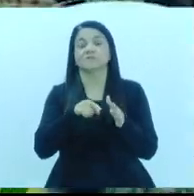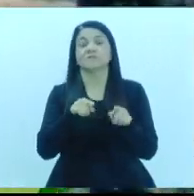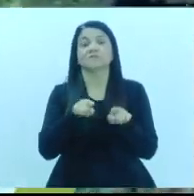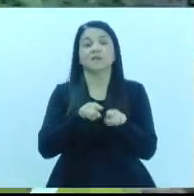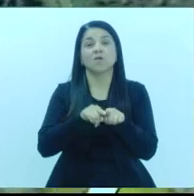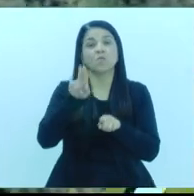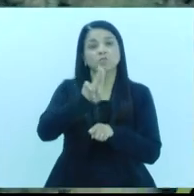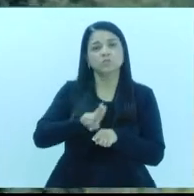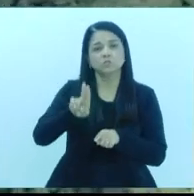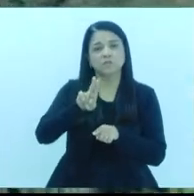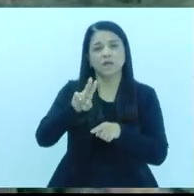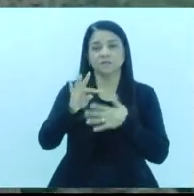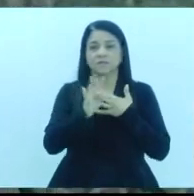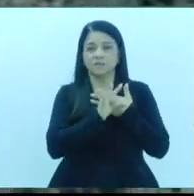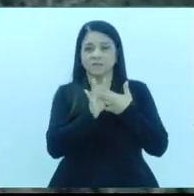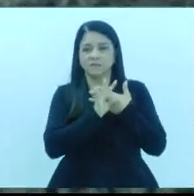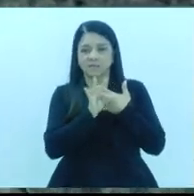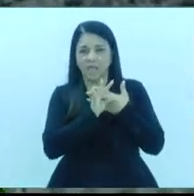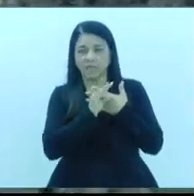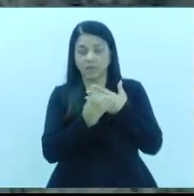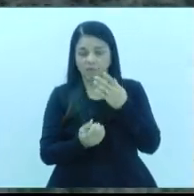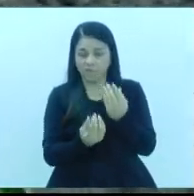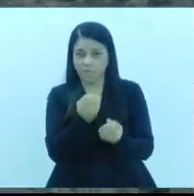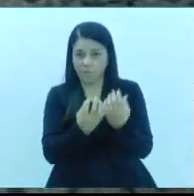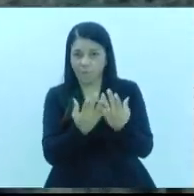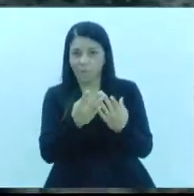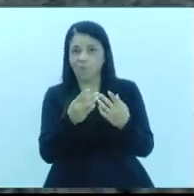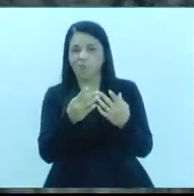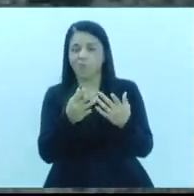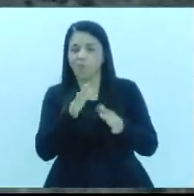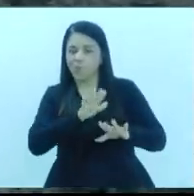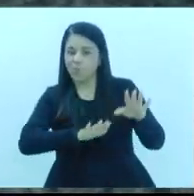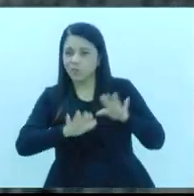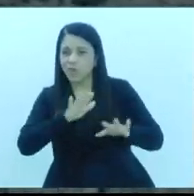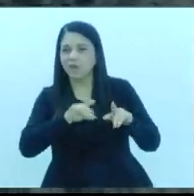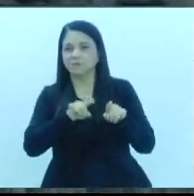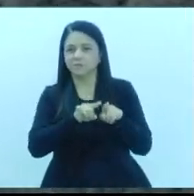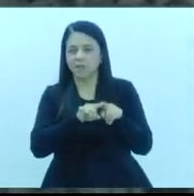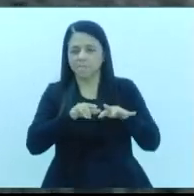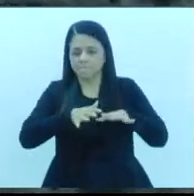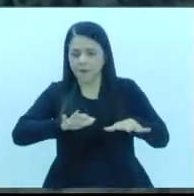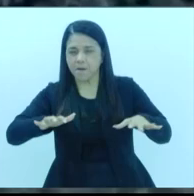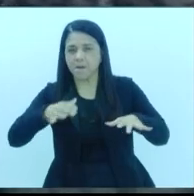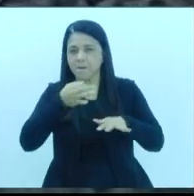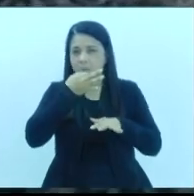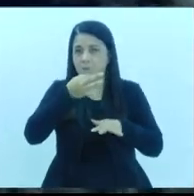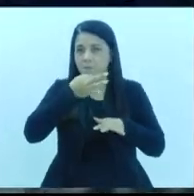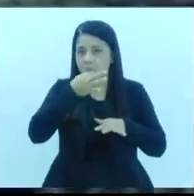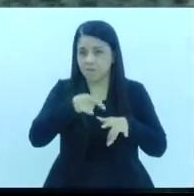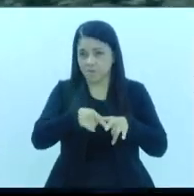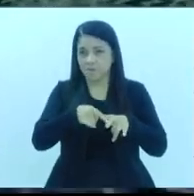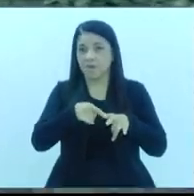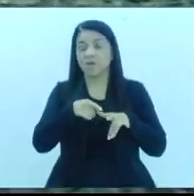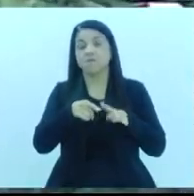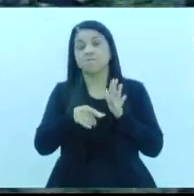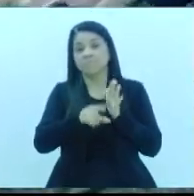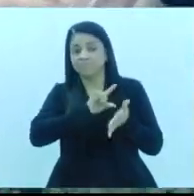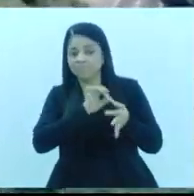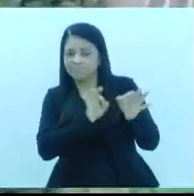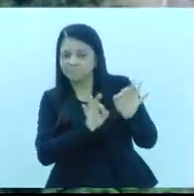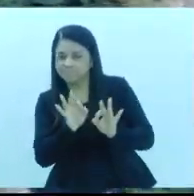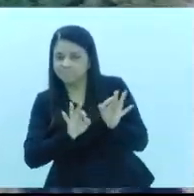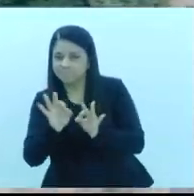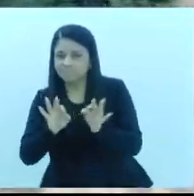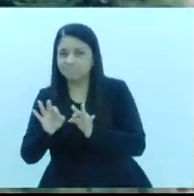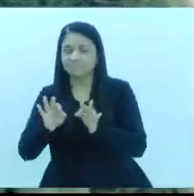a técnica de fogo cuidadoso, quando há controle de vibração e redução de ruído. Toda a operação foi previamente planejada